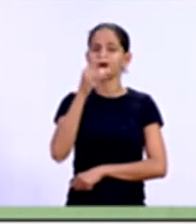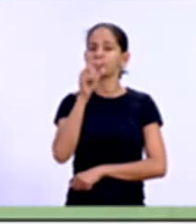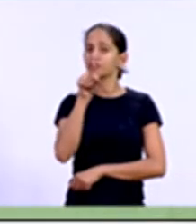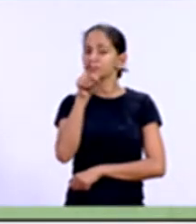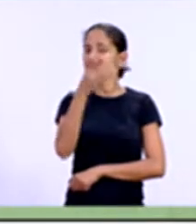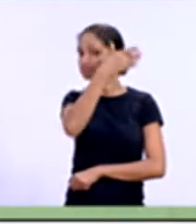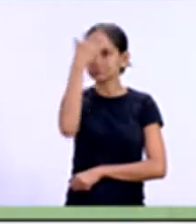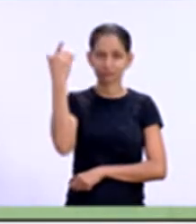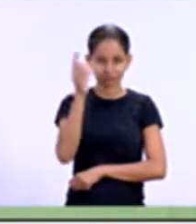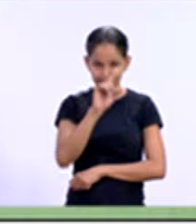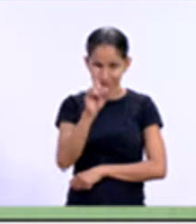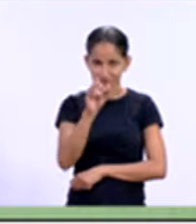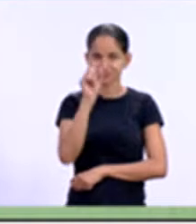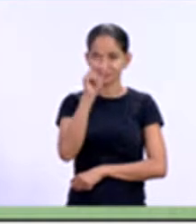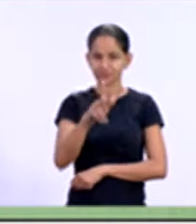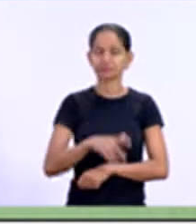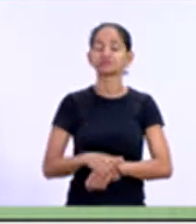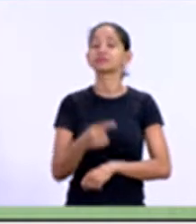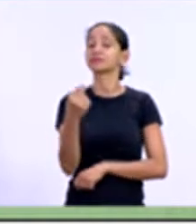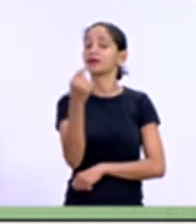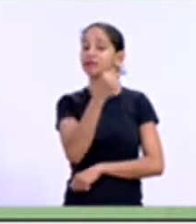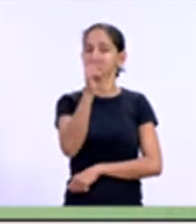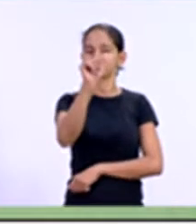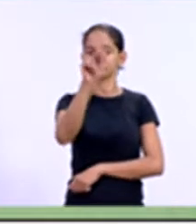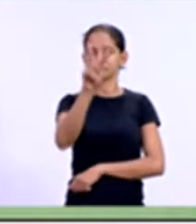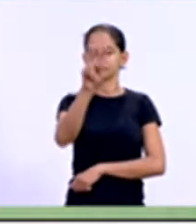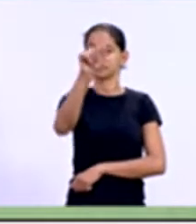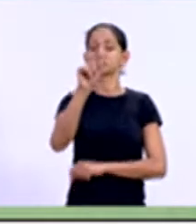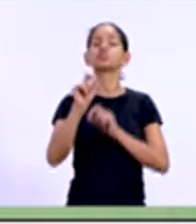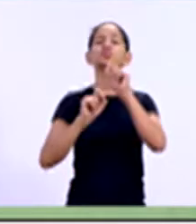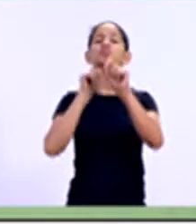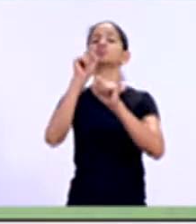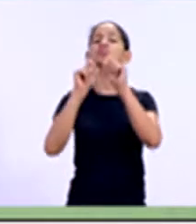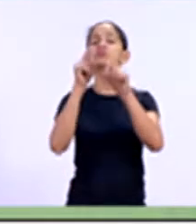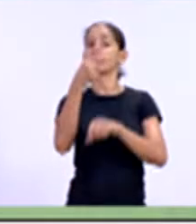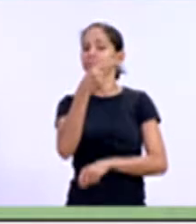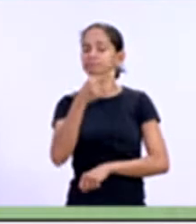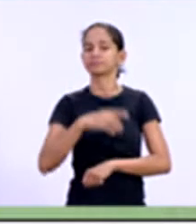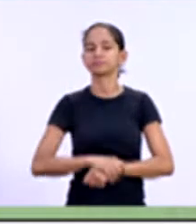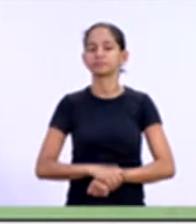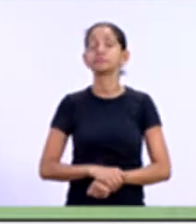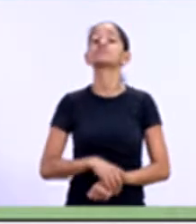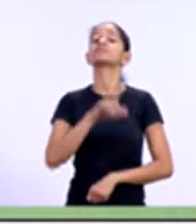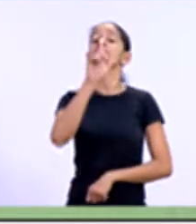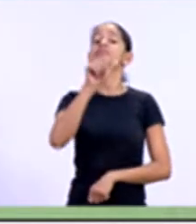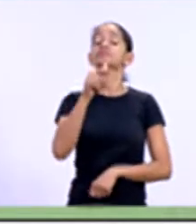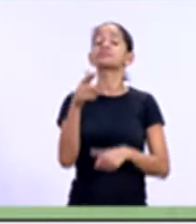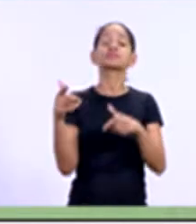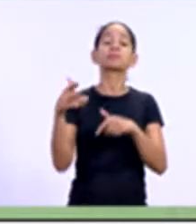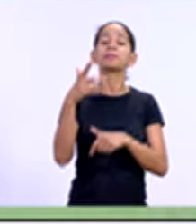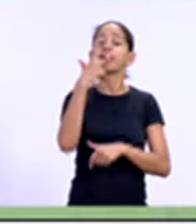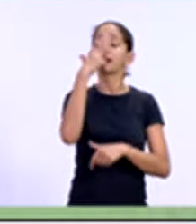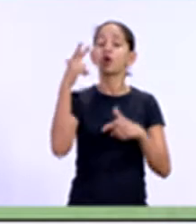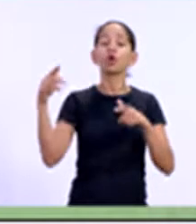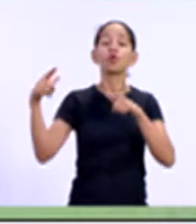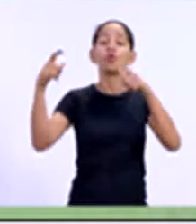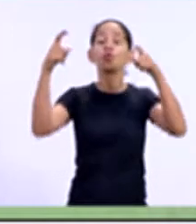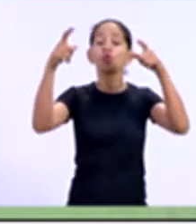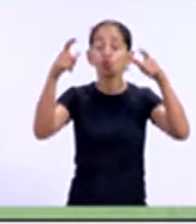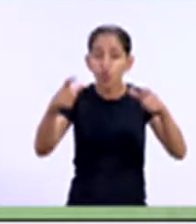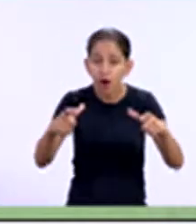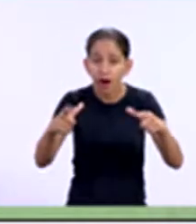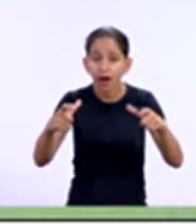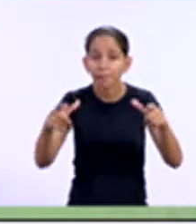Olha só, o ambiente virtual de aprendizagem. O que é? É um ambiente desenvolvido